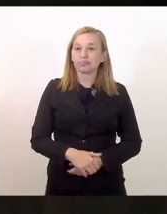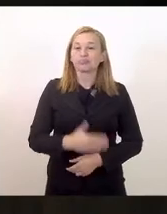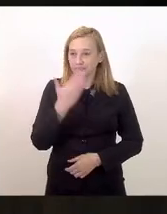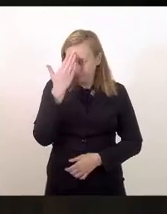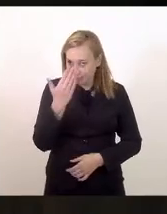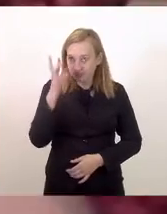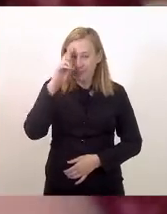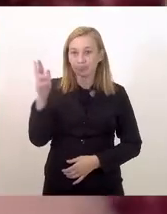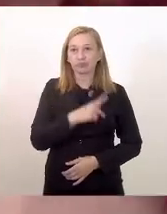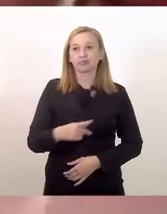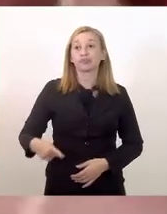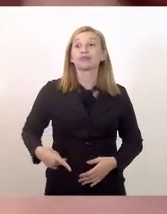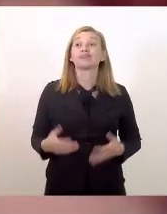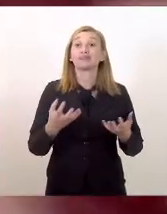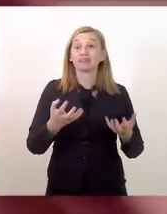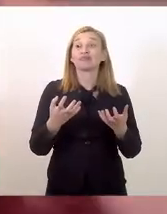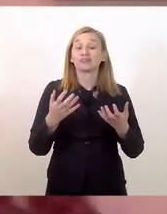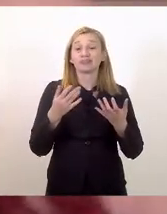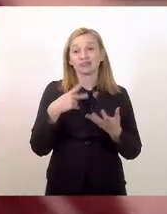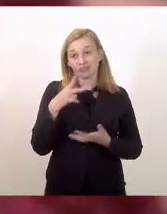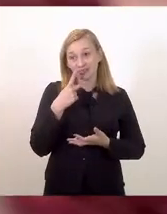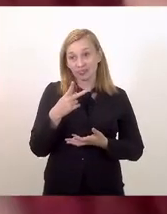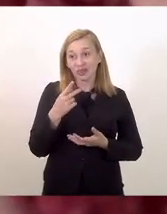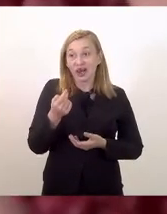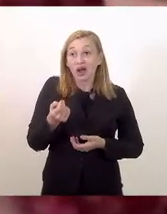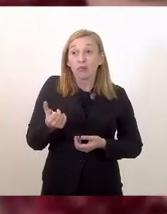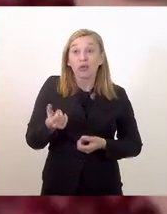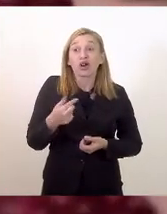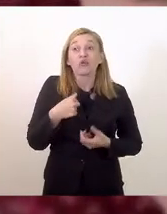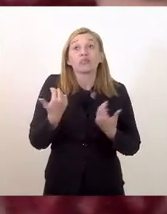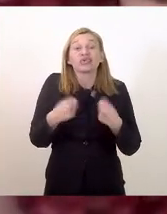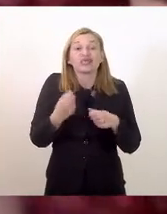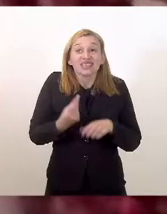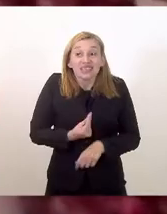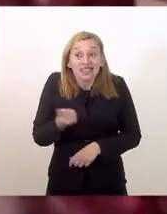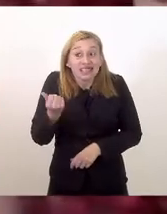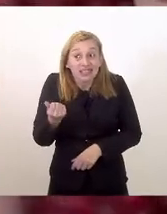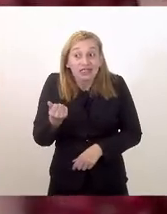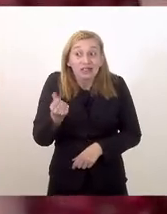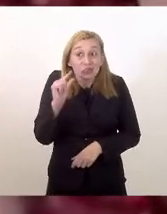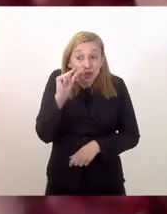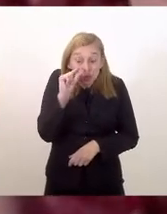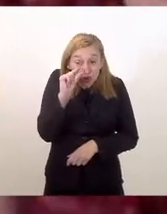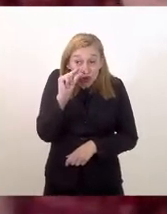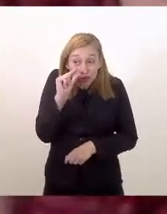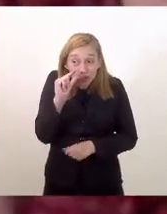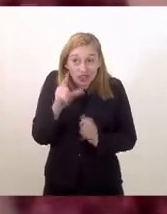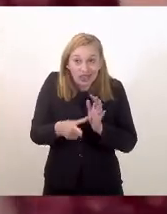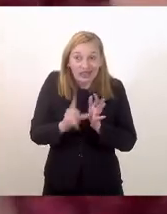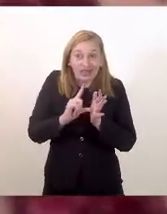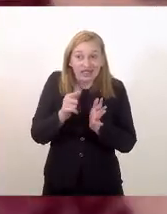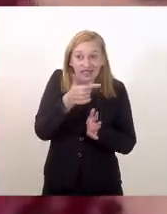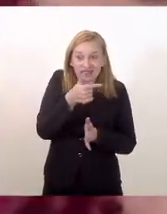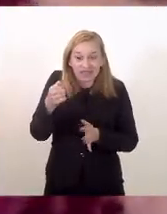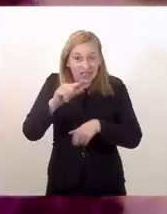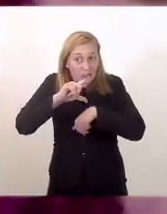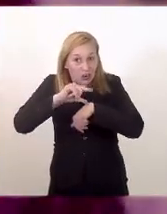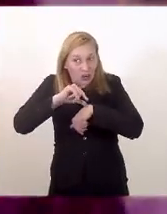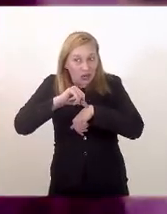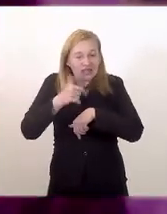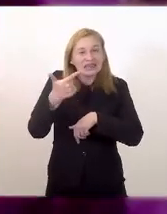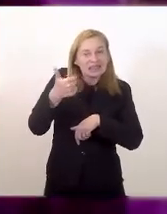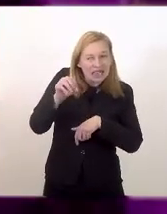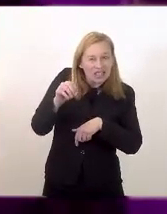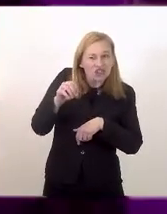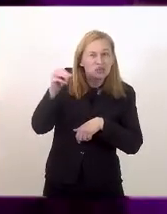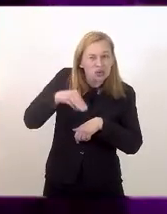Obrigada, presidente. É porque eu também queria informar que daqui a pouco eu vou precisar me ausentar um pouquinho antes das 17 horas, uns 10